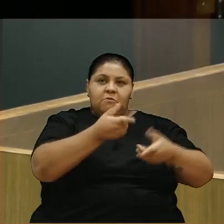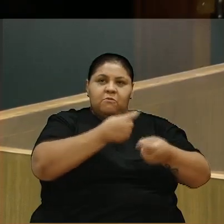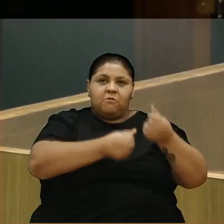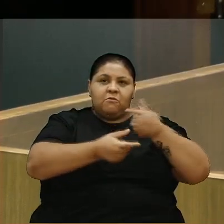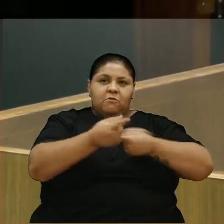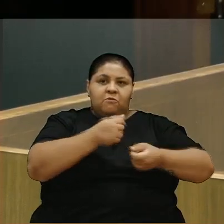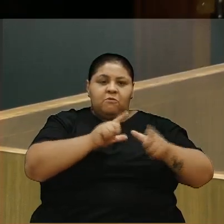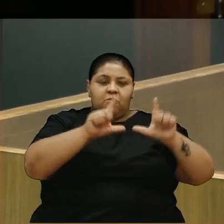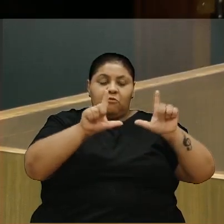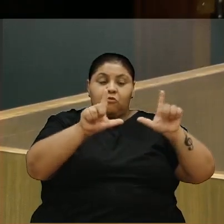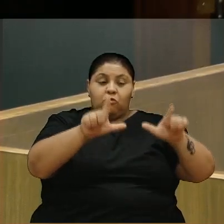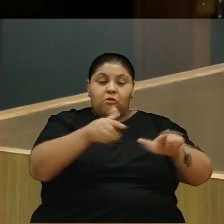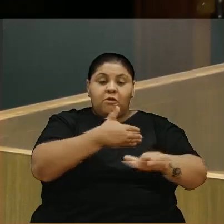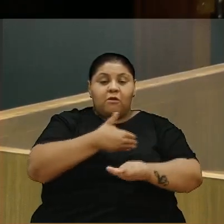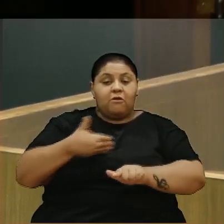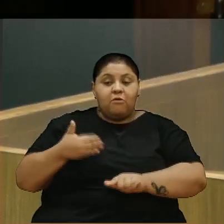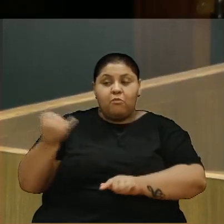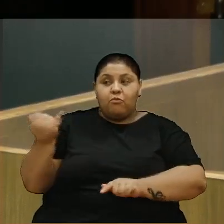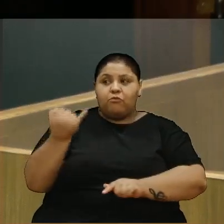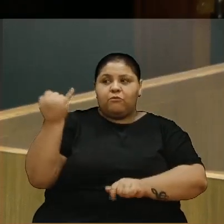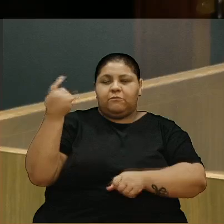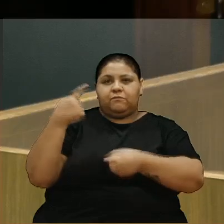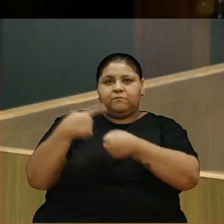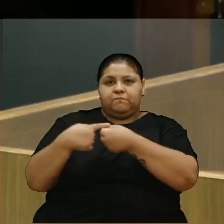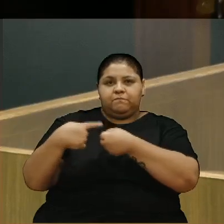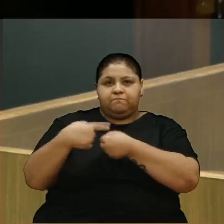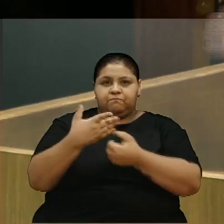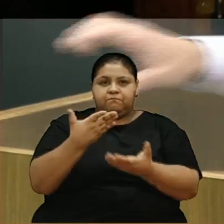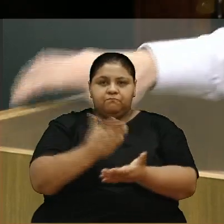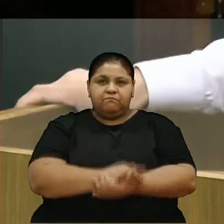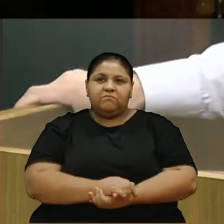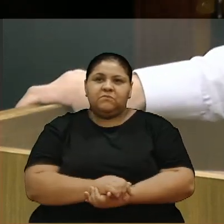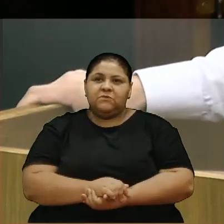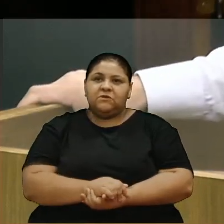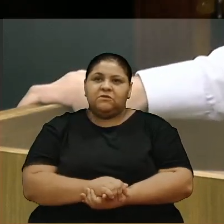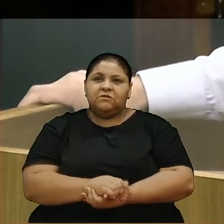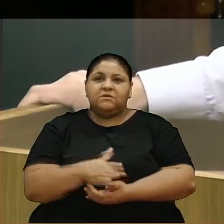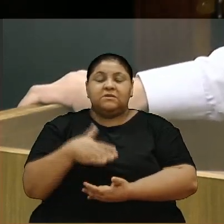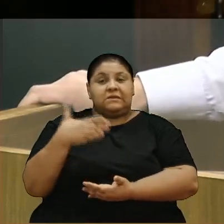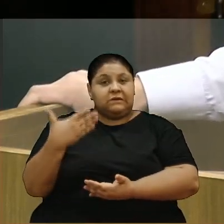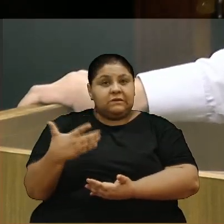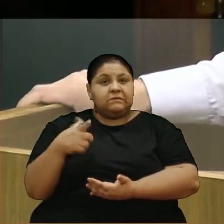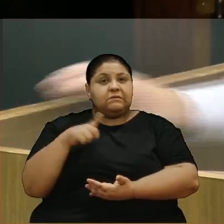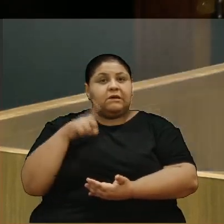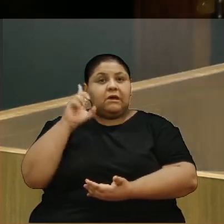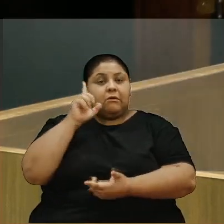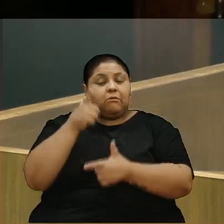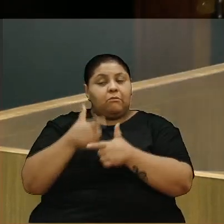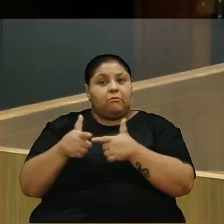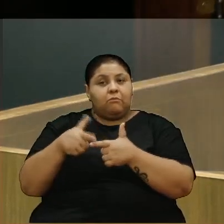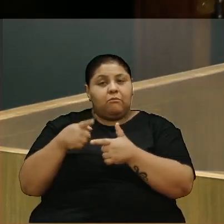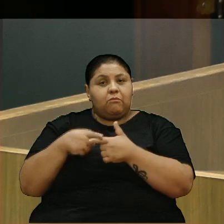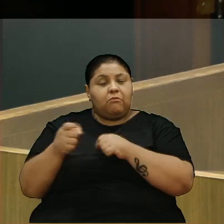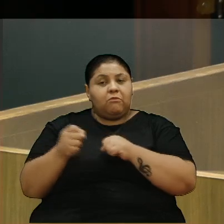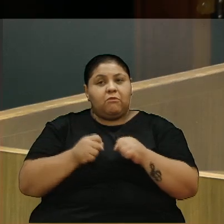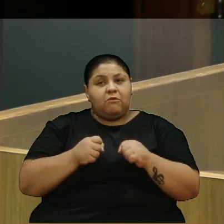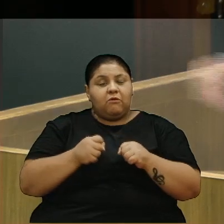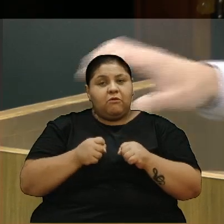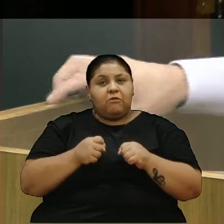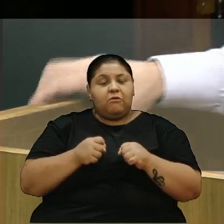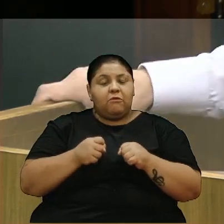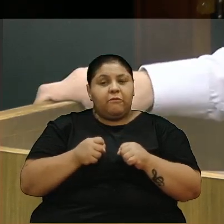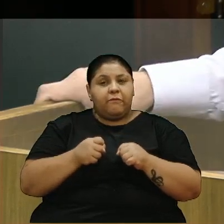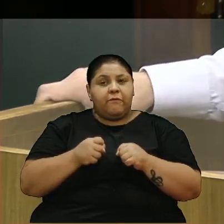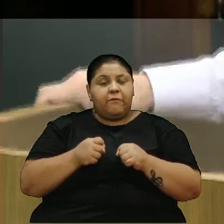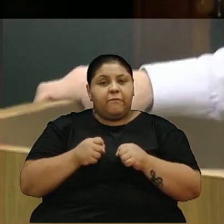público que é de grande importância para a cidade. Então, isso cria um precedente perigoso, pois poderá abrir um precedente